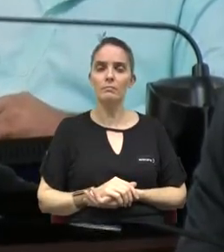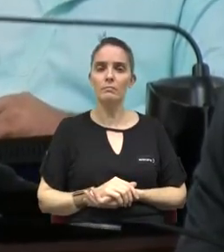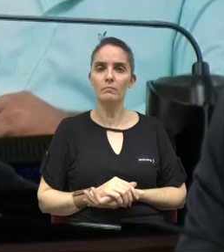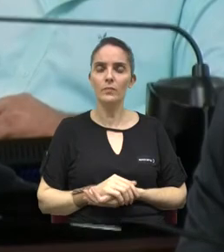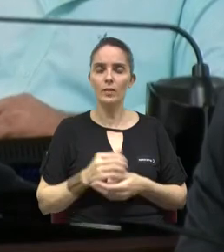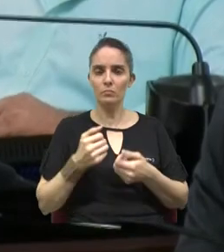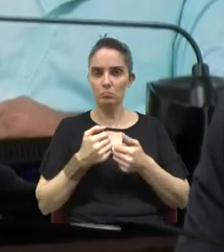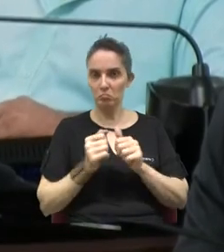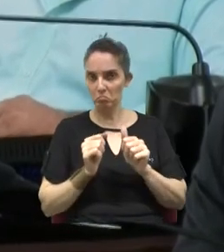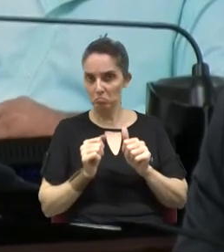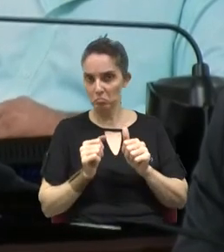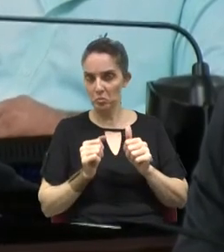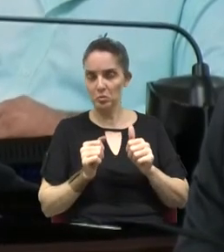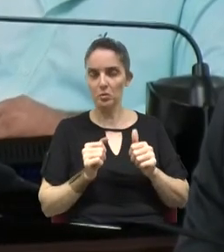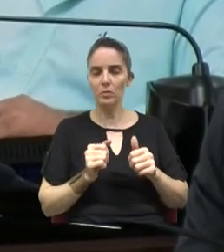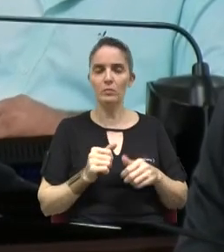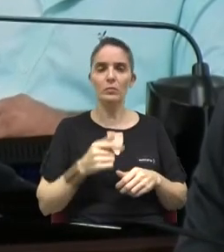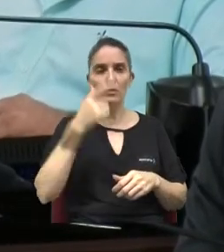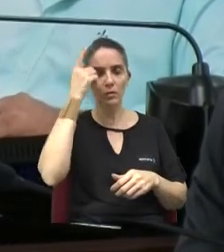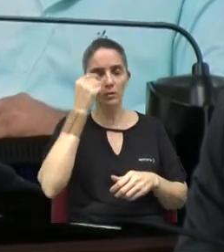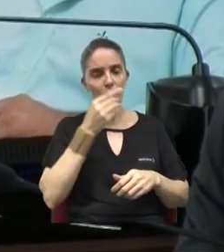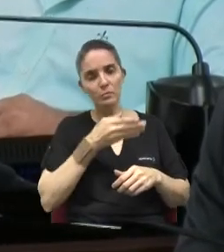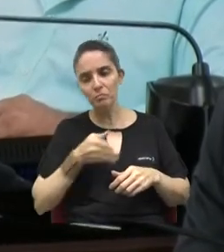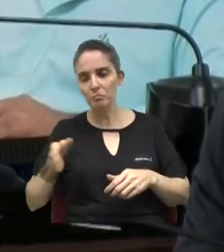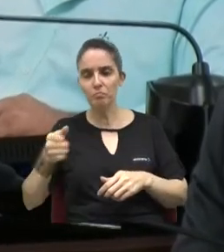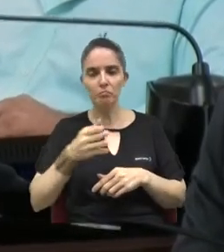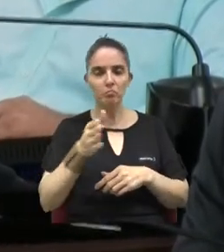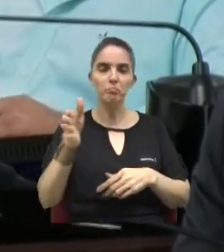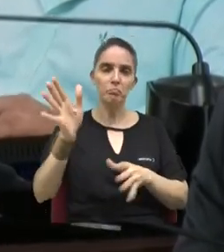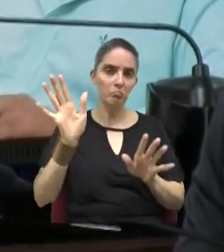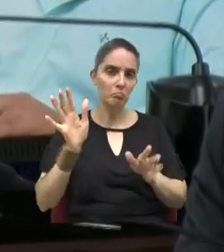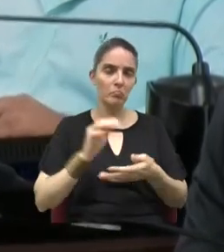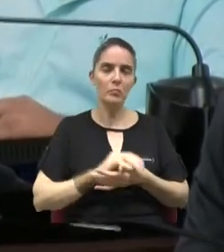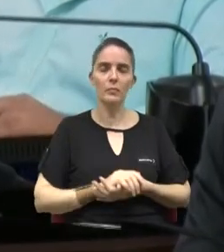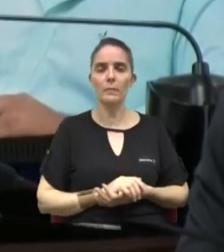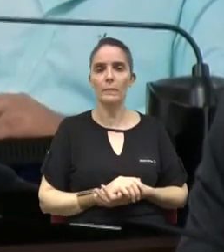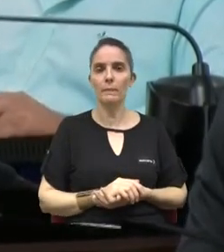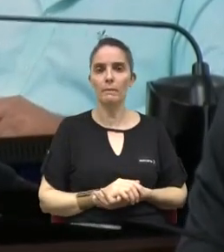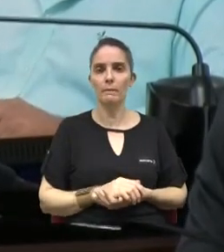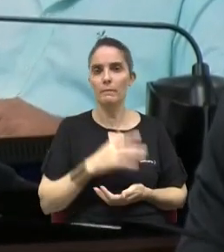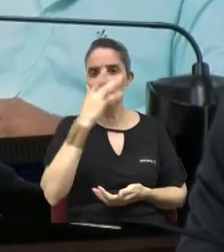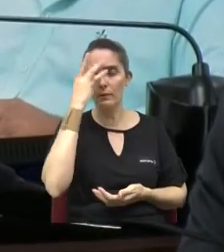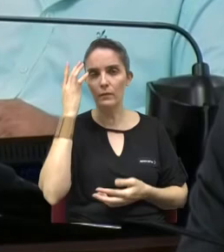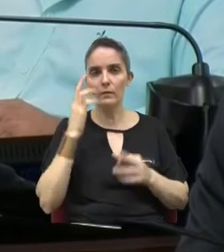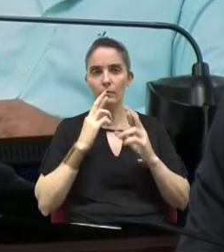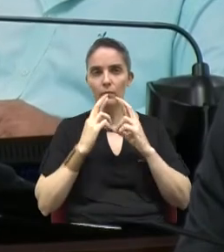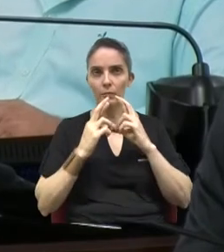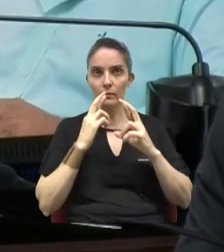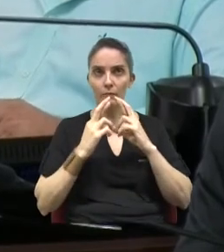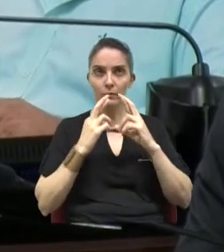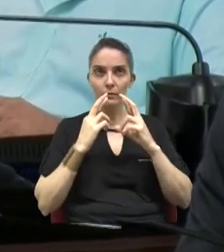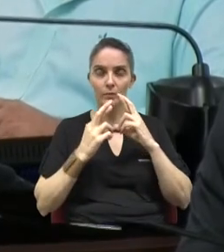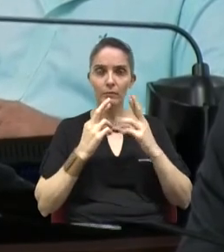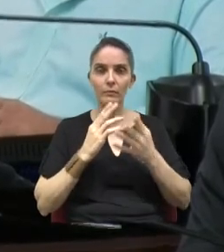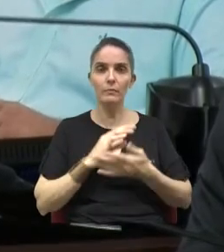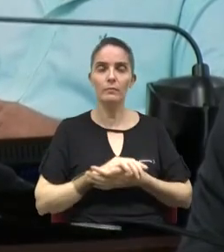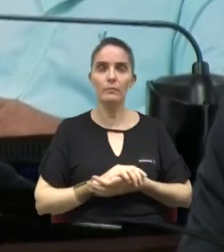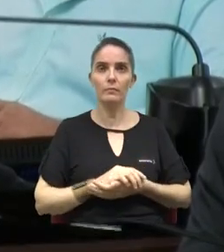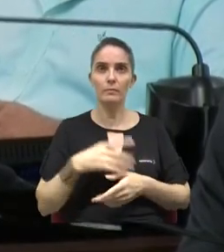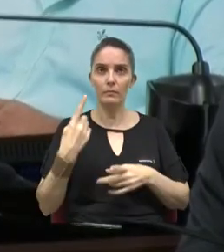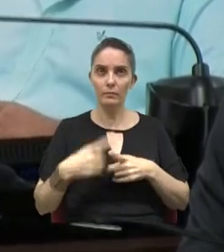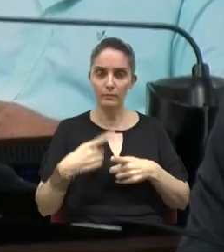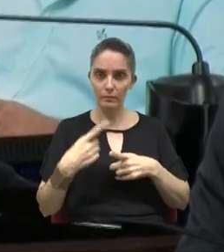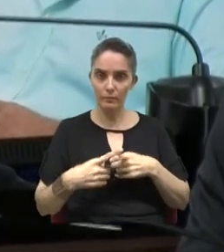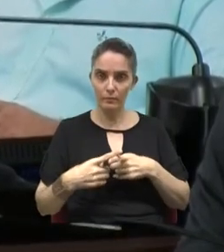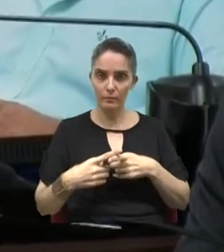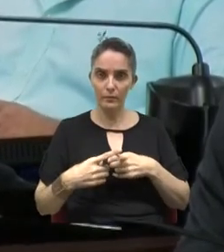circular e transitei por alguns pontos. E tenho ouvido muitas e muitas reclamações, motivo pelo qual eu